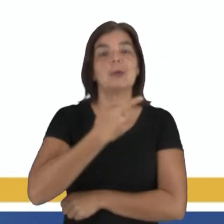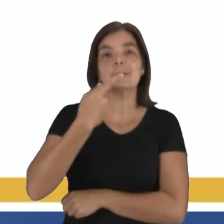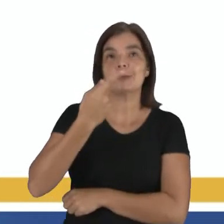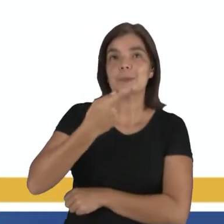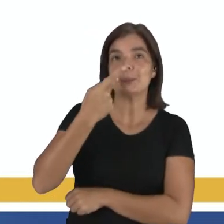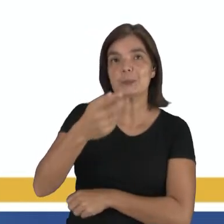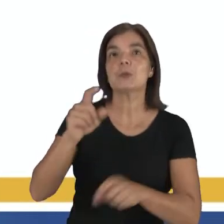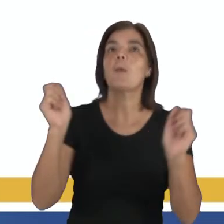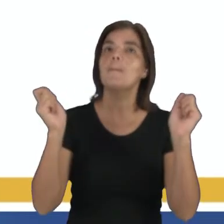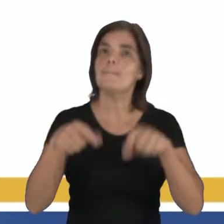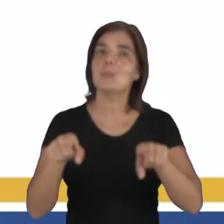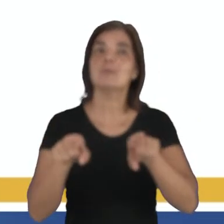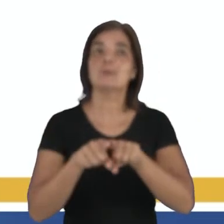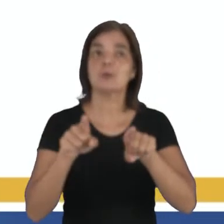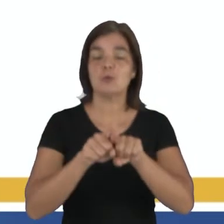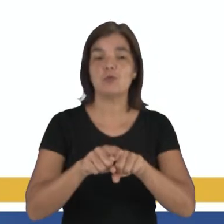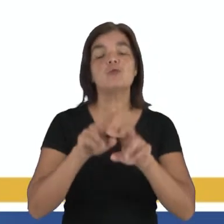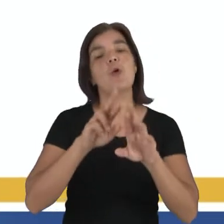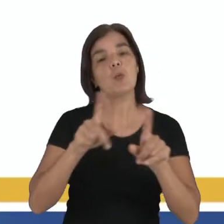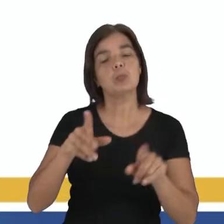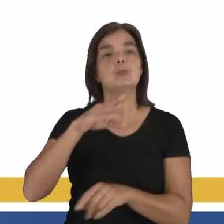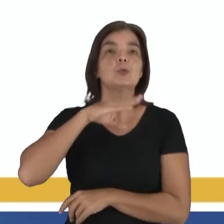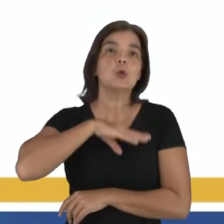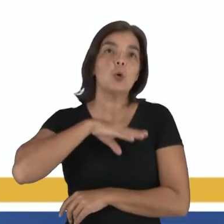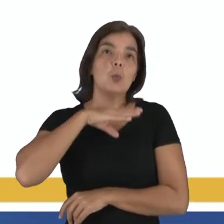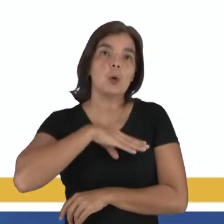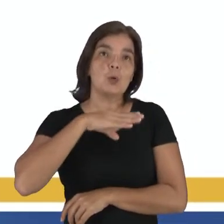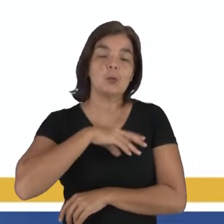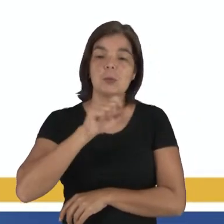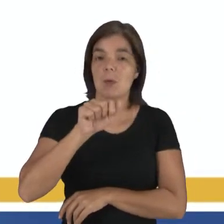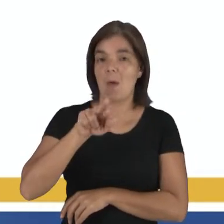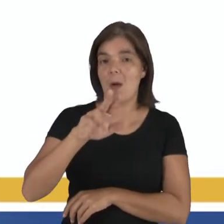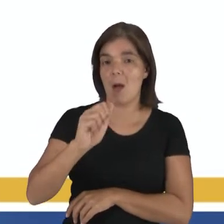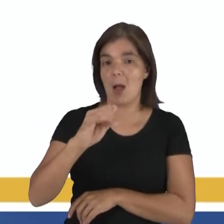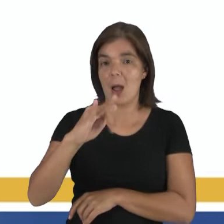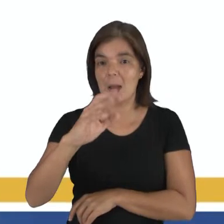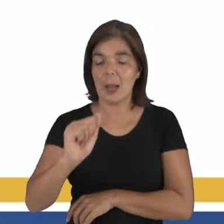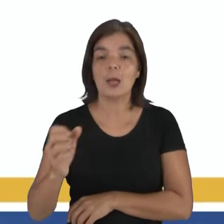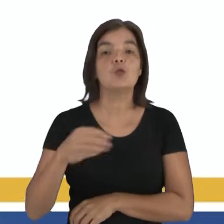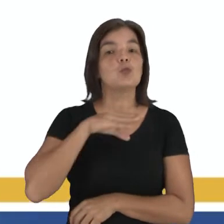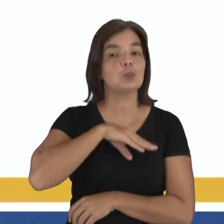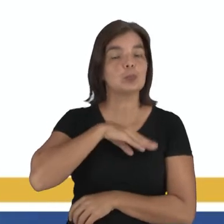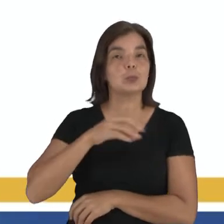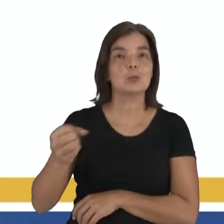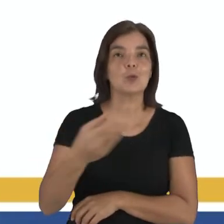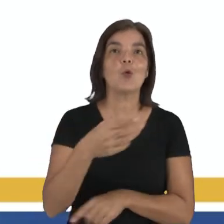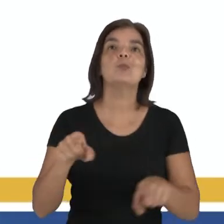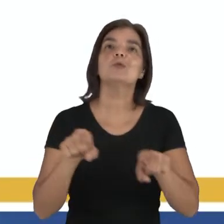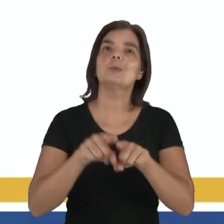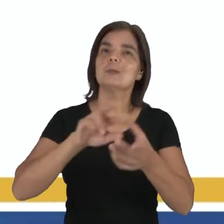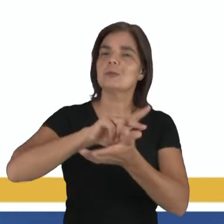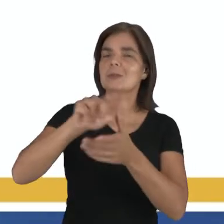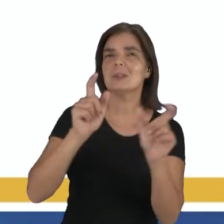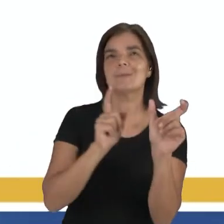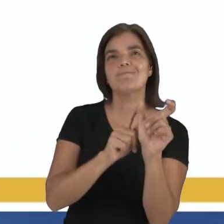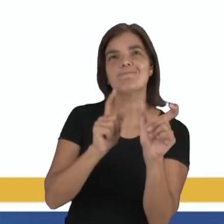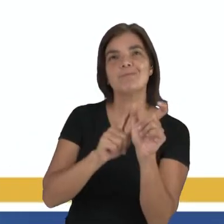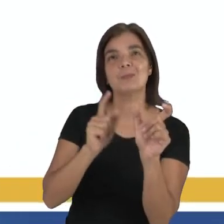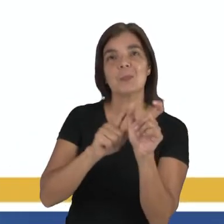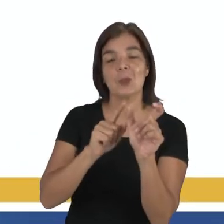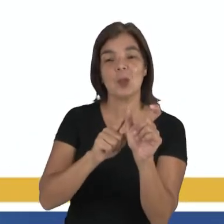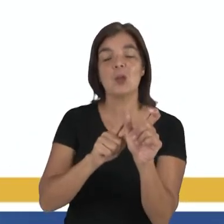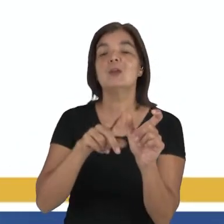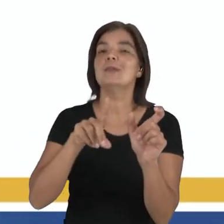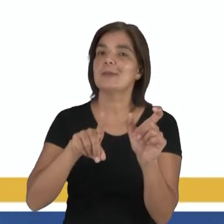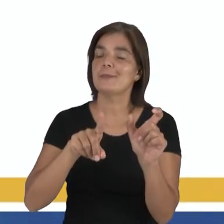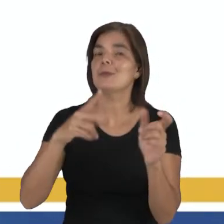falantes, sendo possível distinguir o português arcaico do português moderno, bem como diversas palavras que ficam